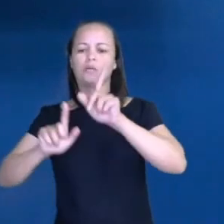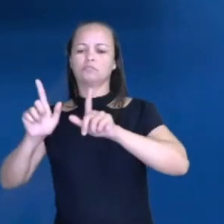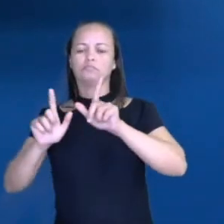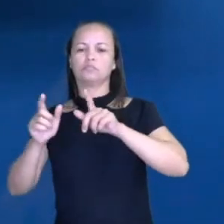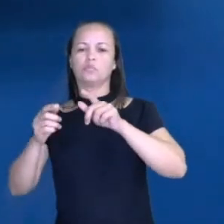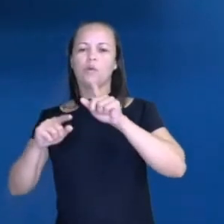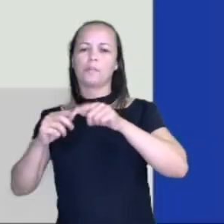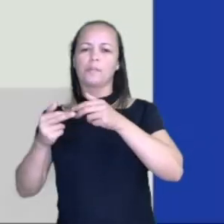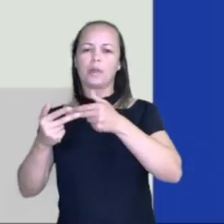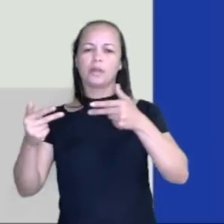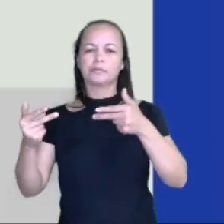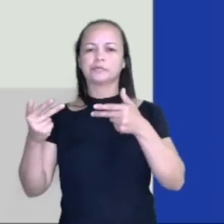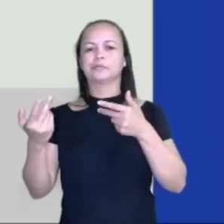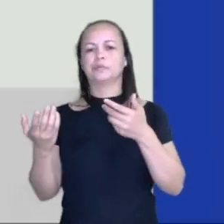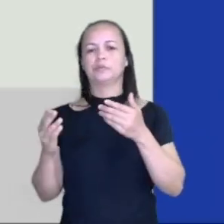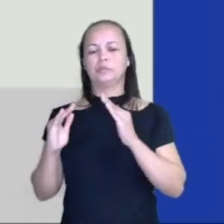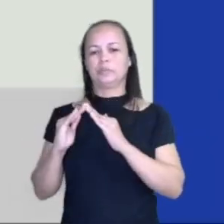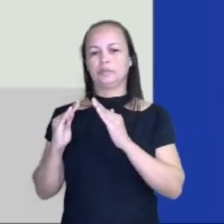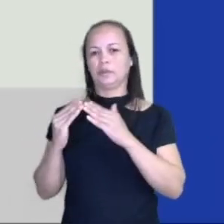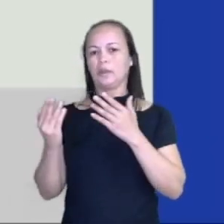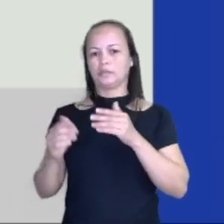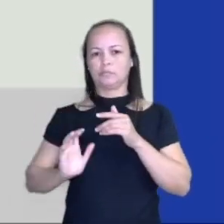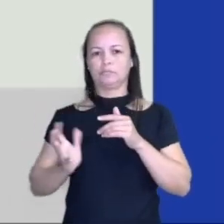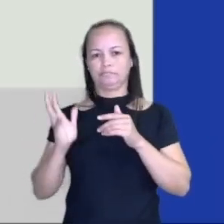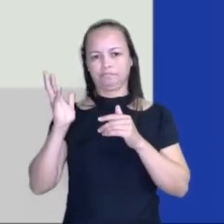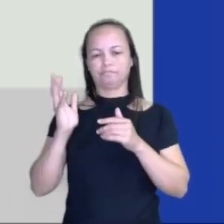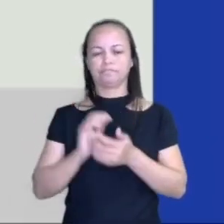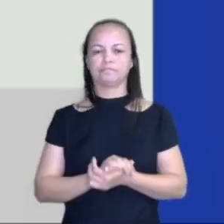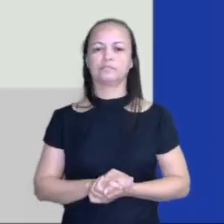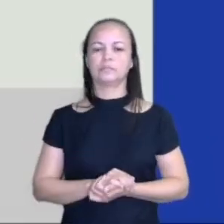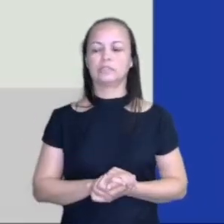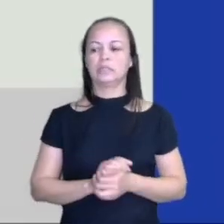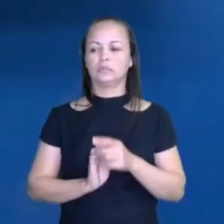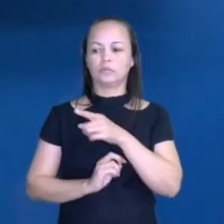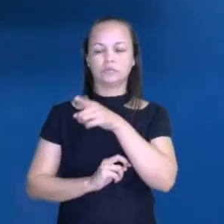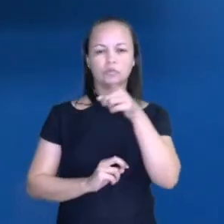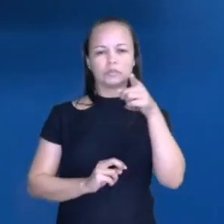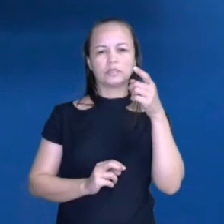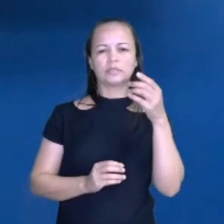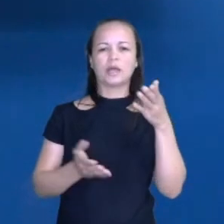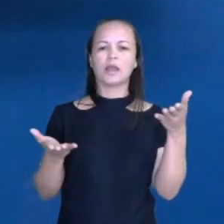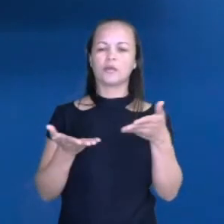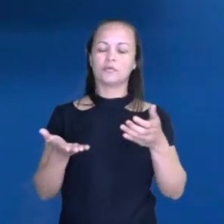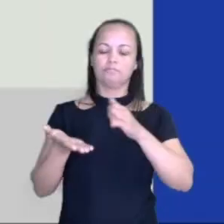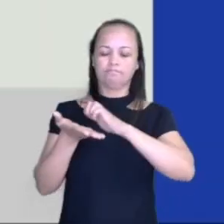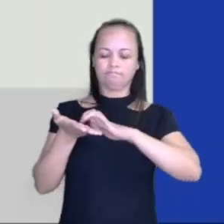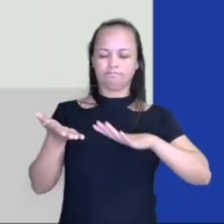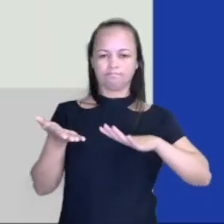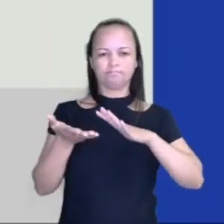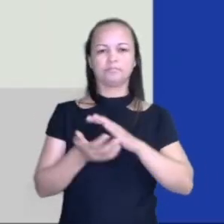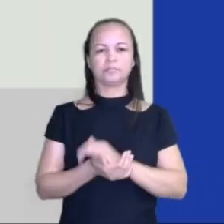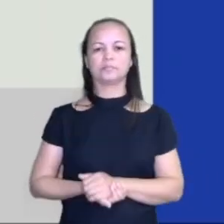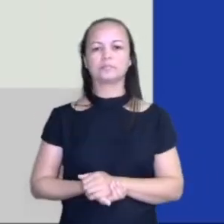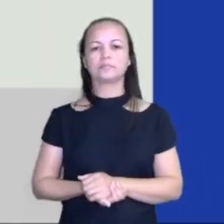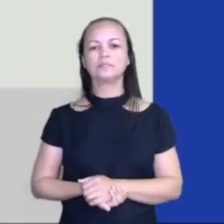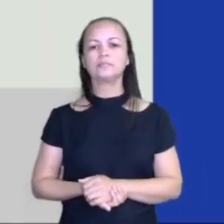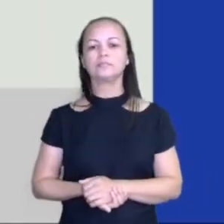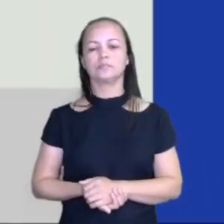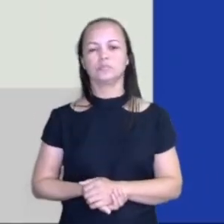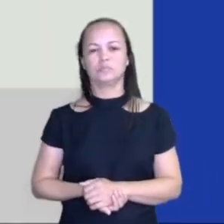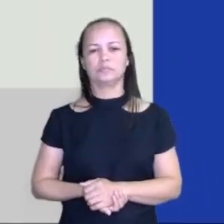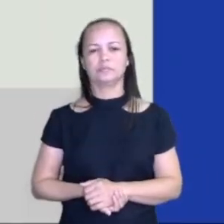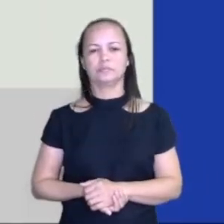é uma questão aí para saber se você realmente ficaram ligado no assunto da aula de hoje você entender o que é o seguinte